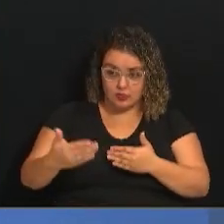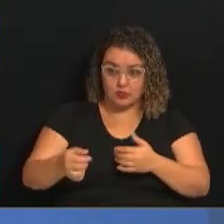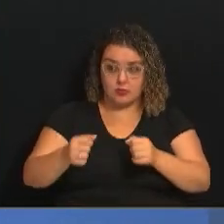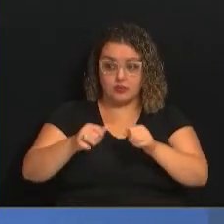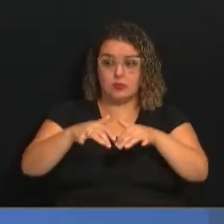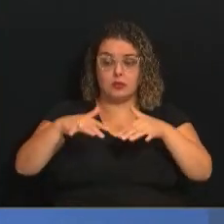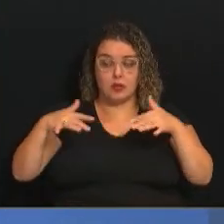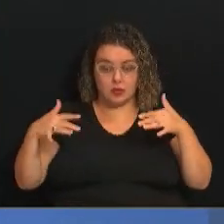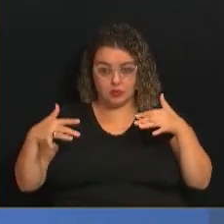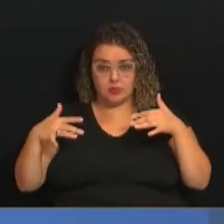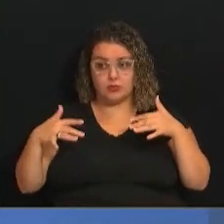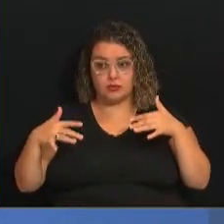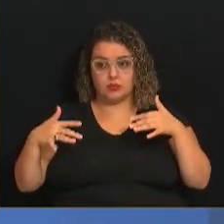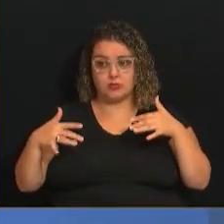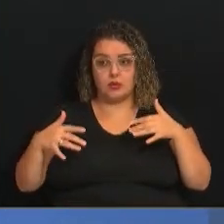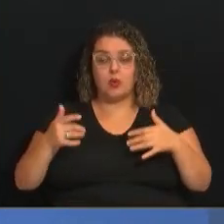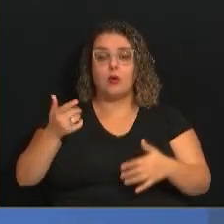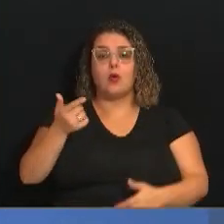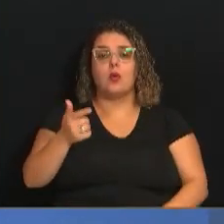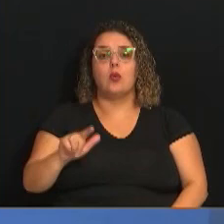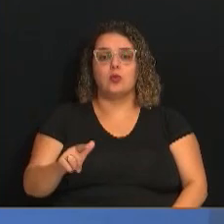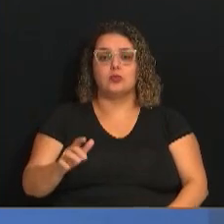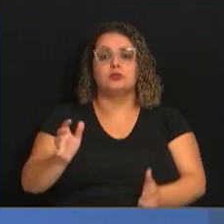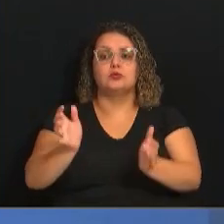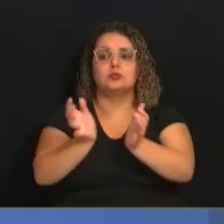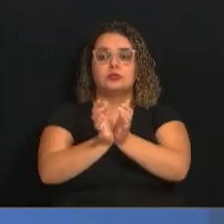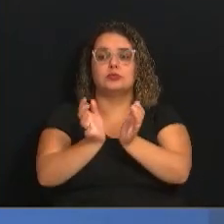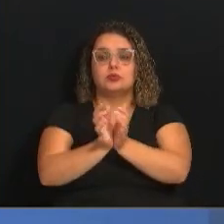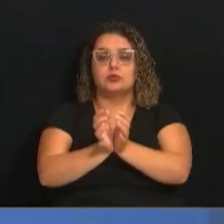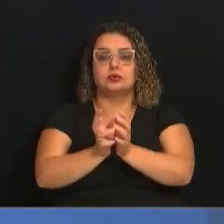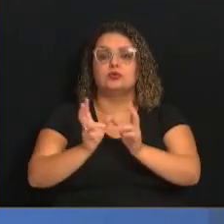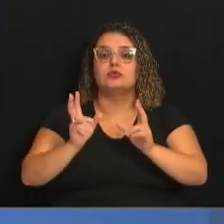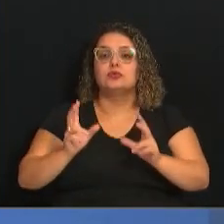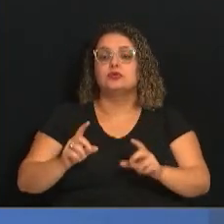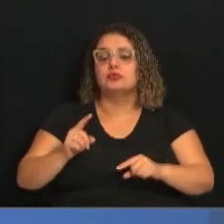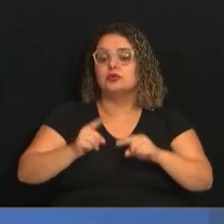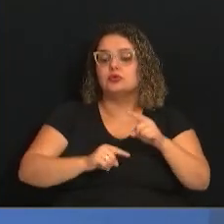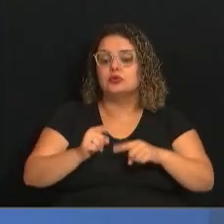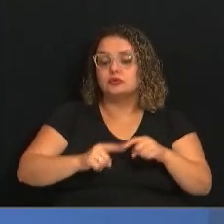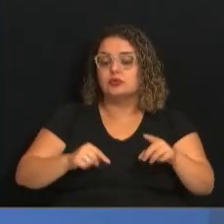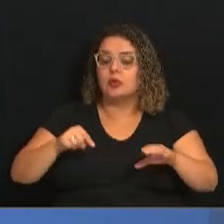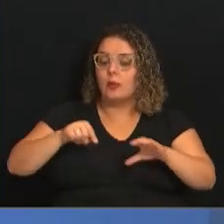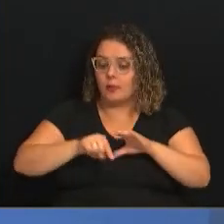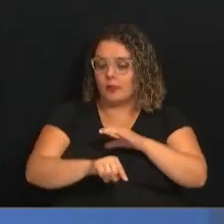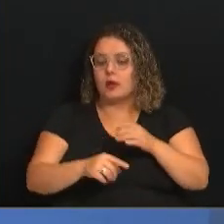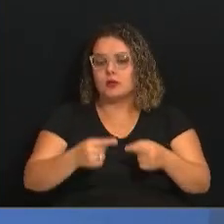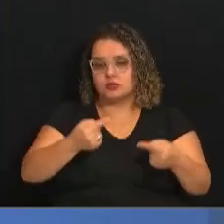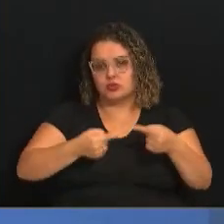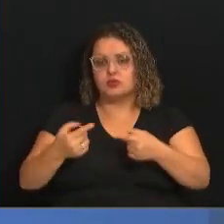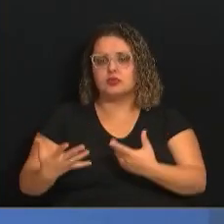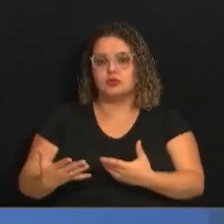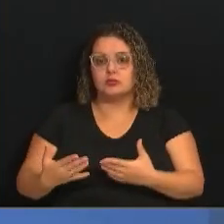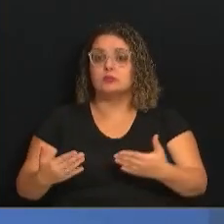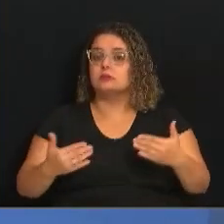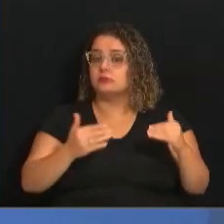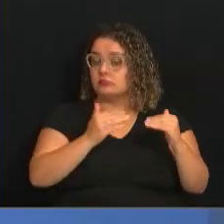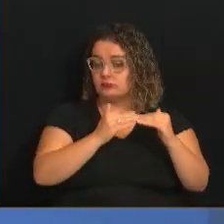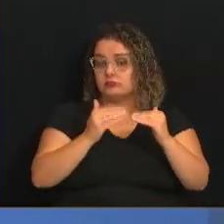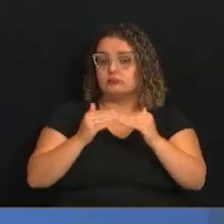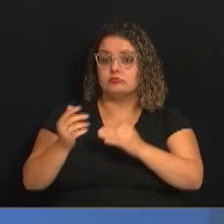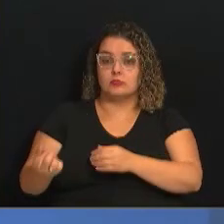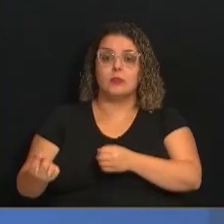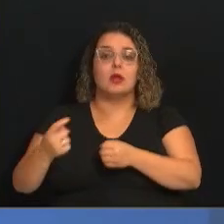pública, segue para as comissões de mérito e, se for, então, tiver parecer favorável, ela volta para